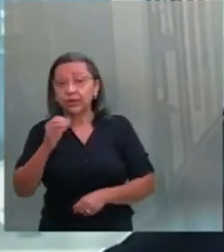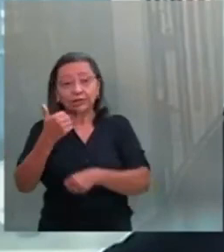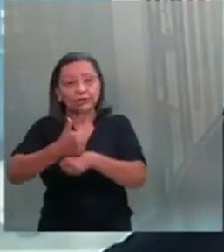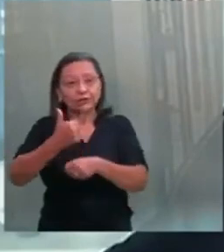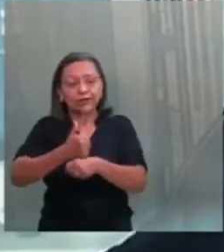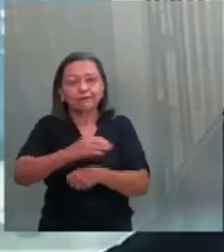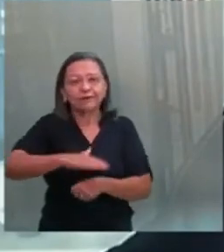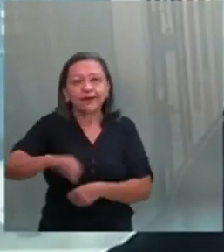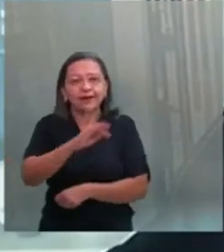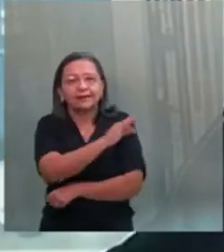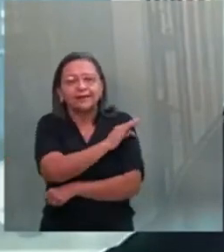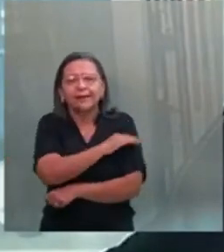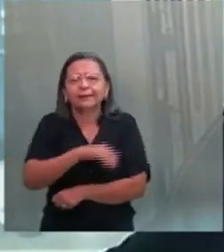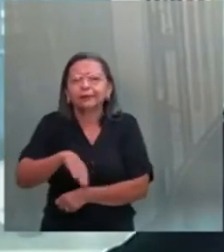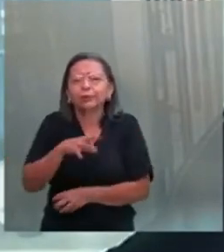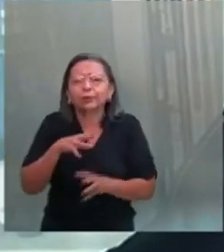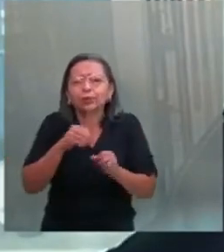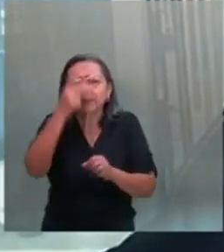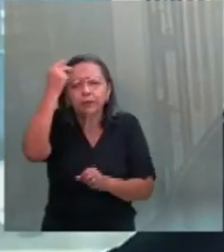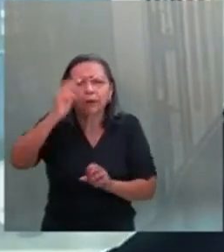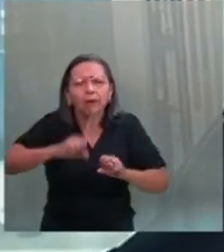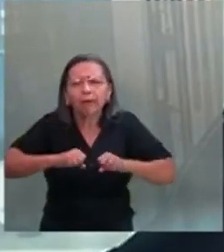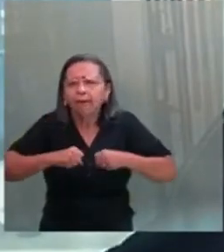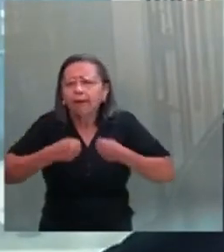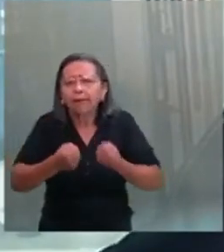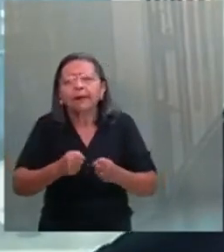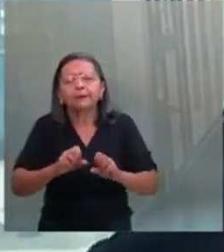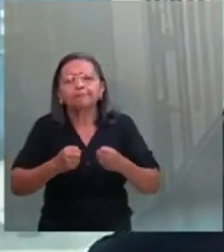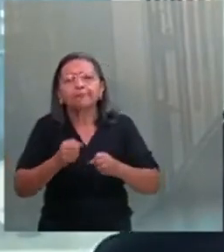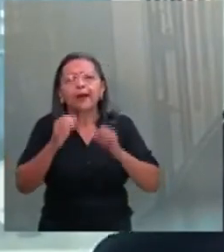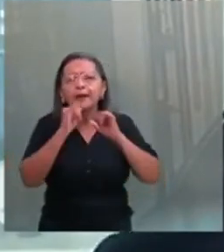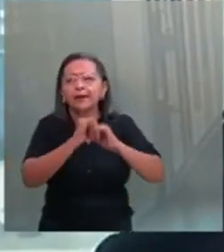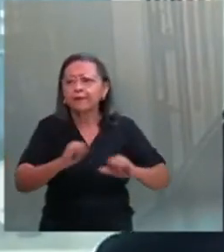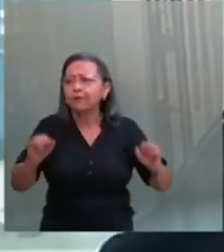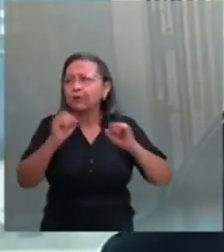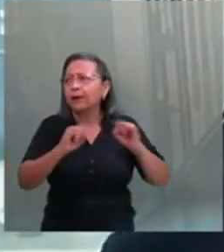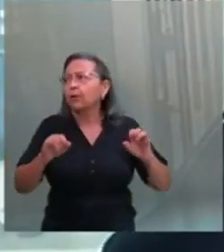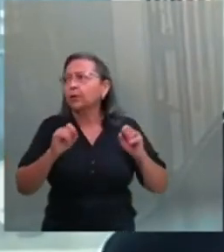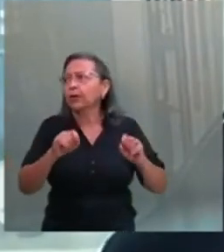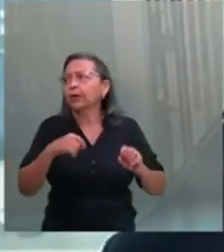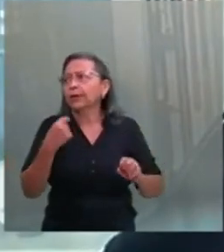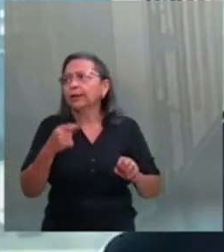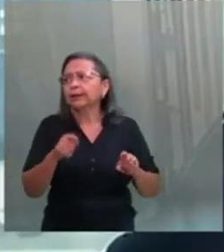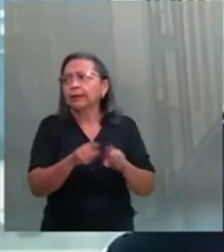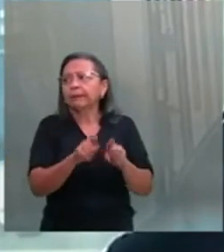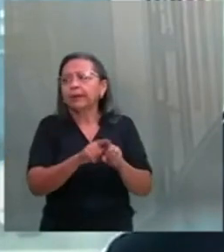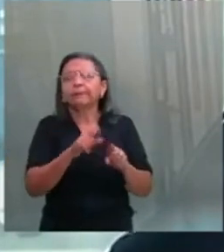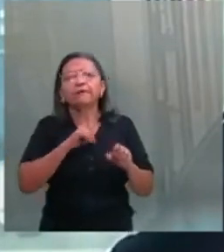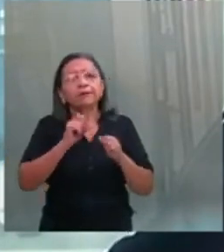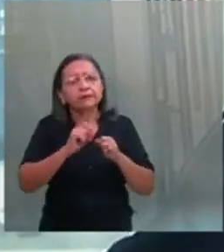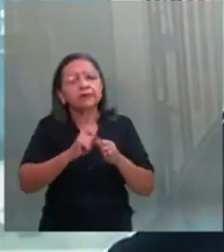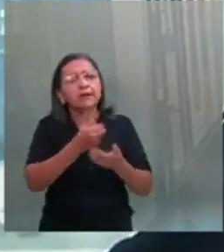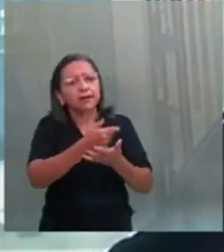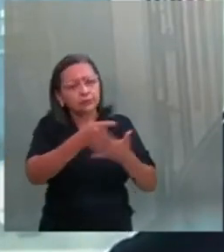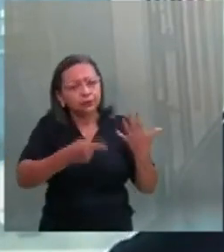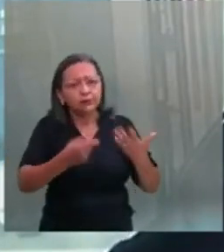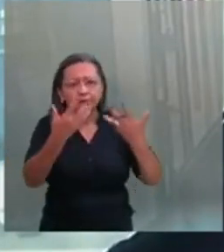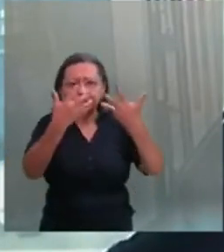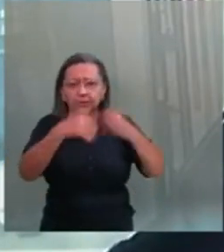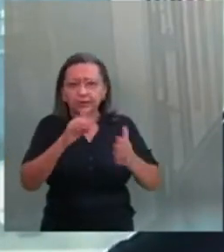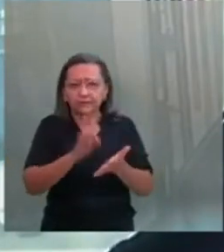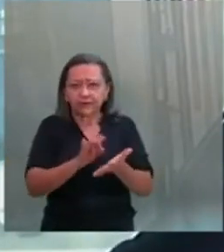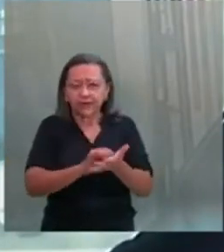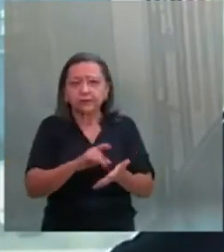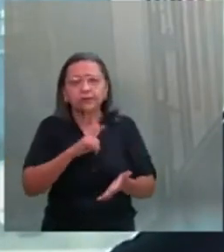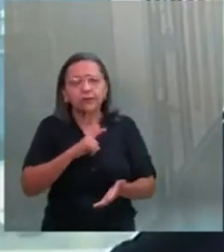técnica, o empenho que todo mundo teve para procurar se informar, para a gente fazer a coisa funcionar. Eu tenho assim